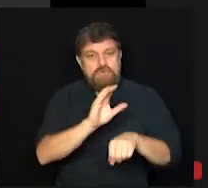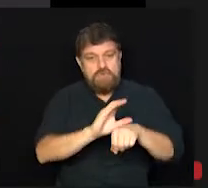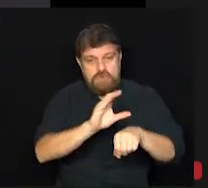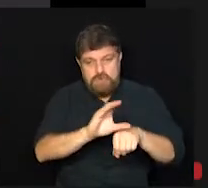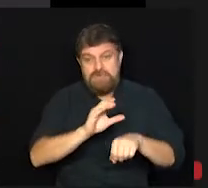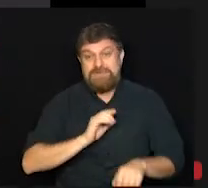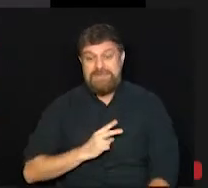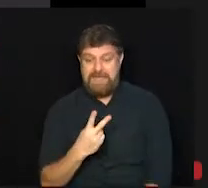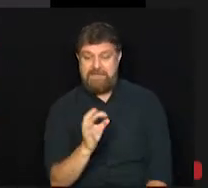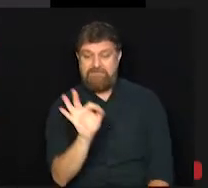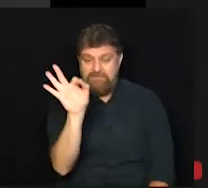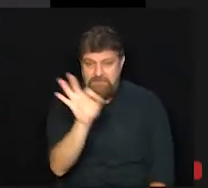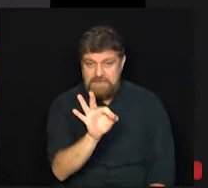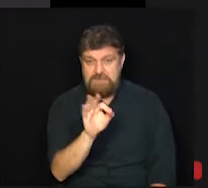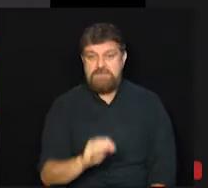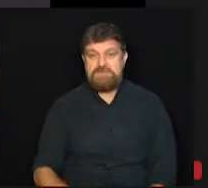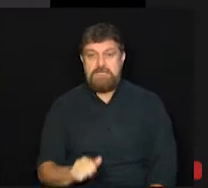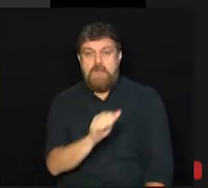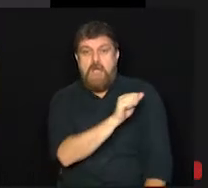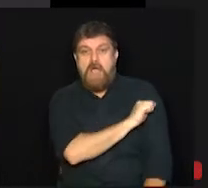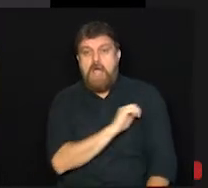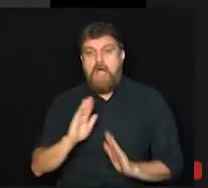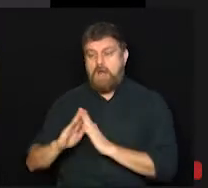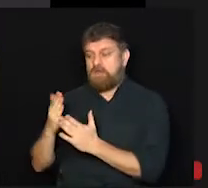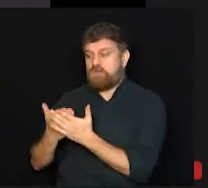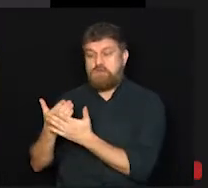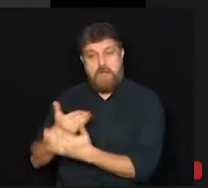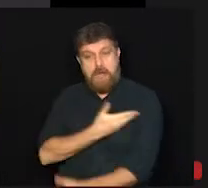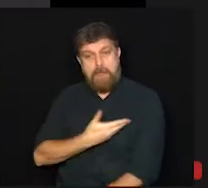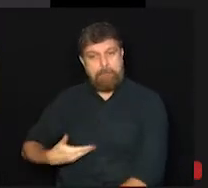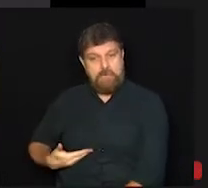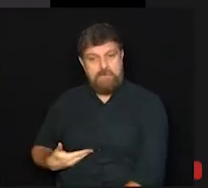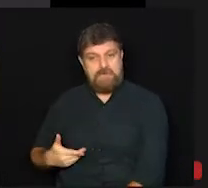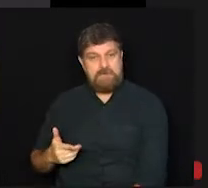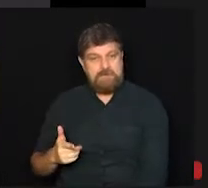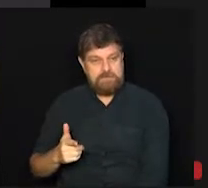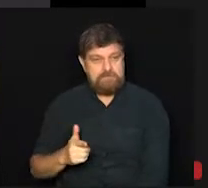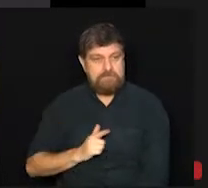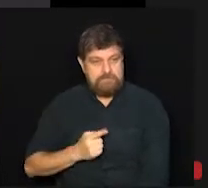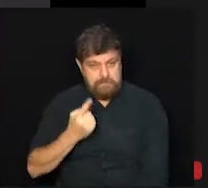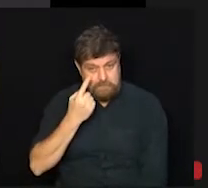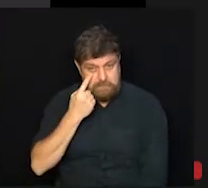chamar, então, de mais elitizados, no sentido de que tem menos escola pública.